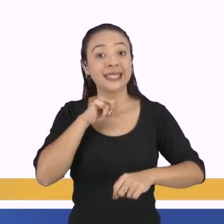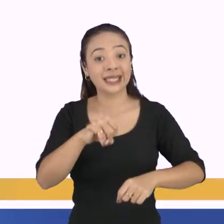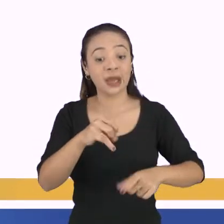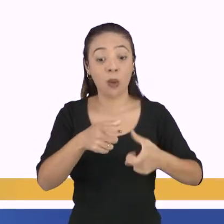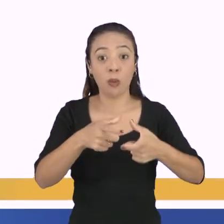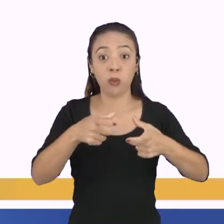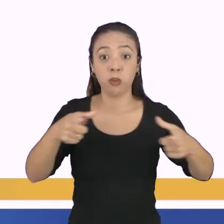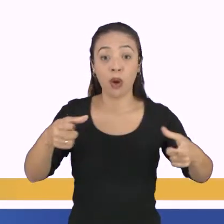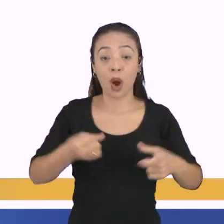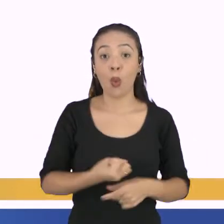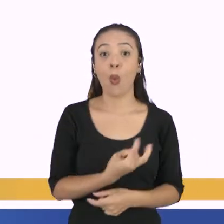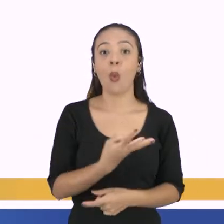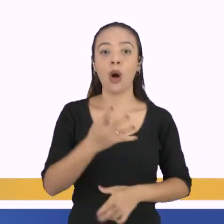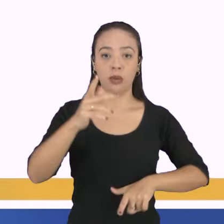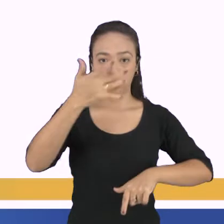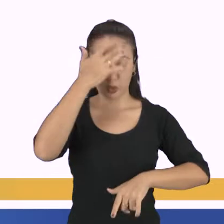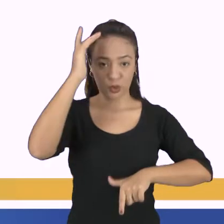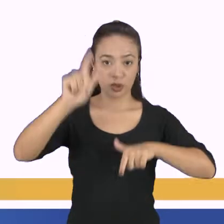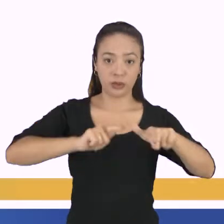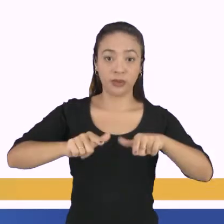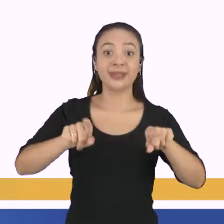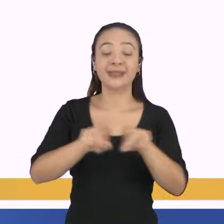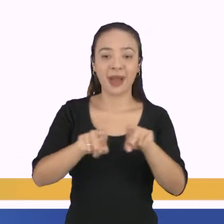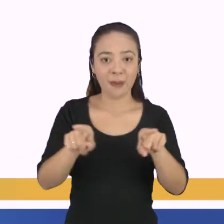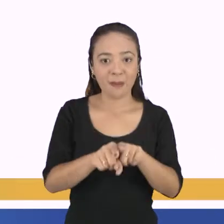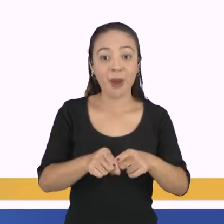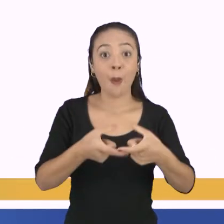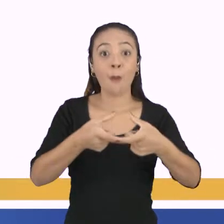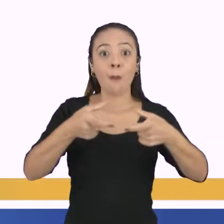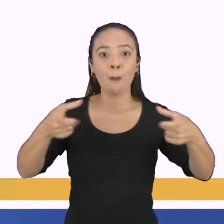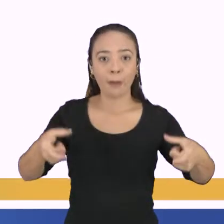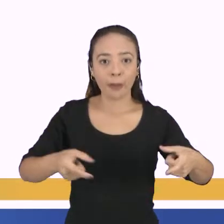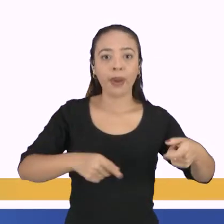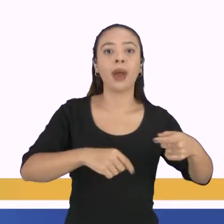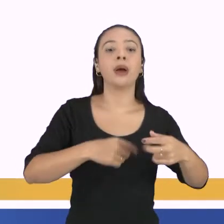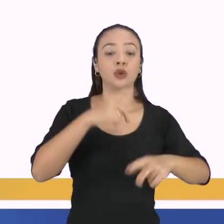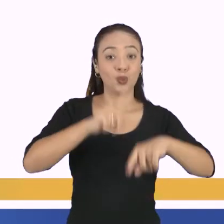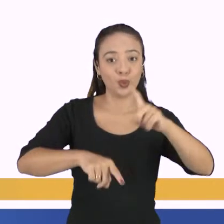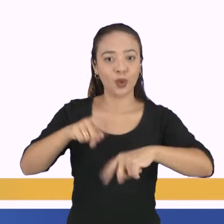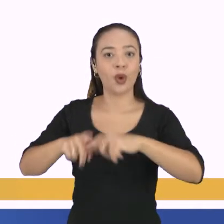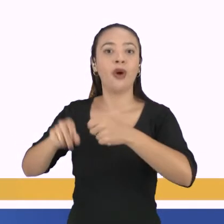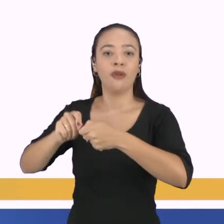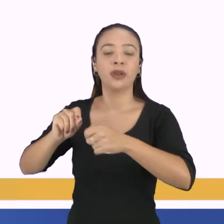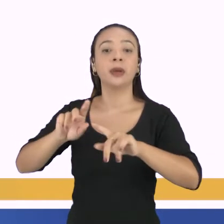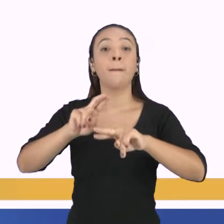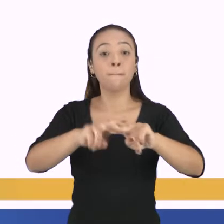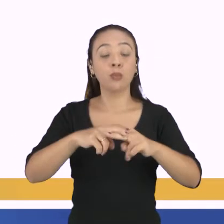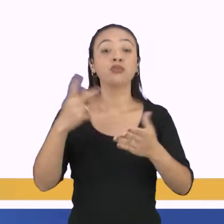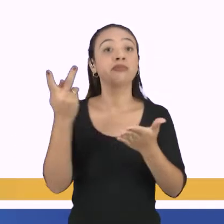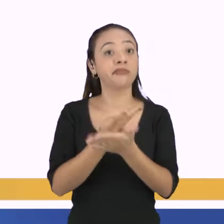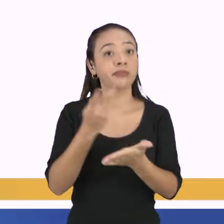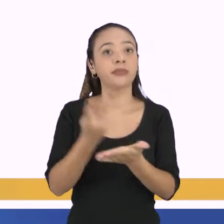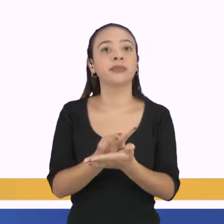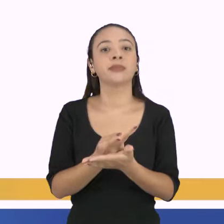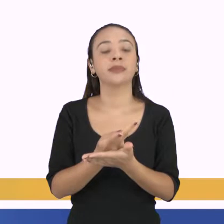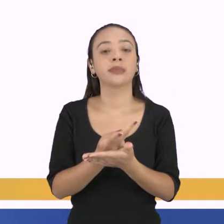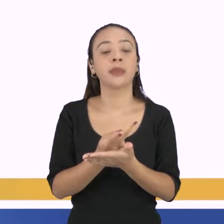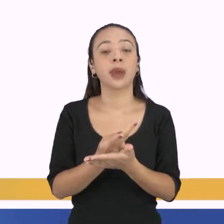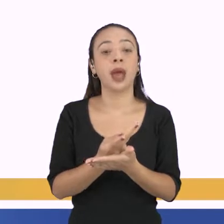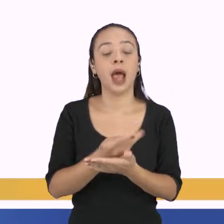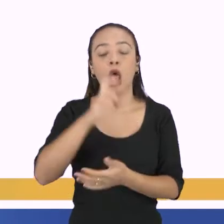a quantidade de funcionários, é claro que eu aumento a produção, né? Então é incorreto eu afirmar que essas grandezas